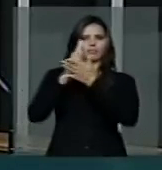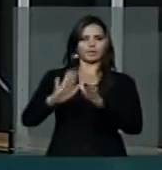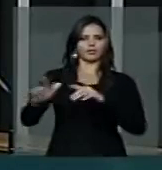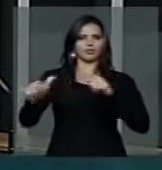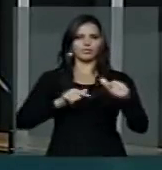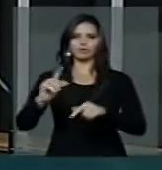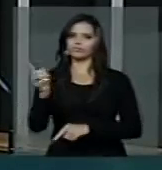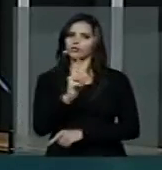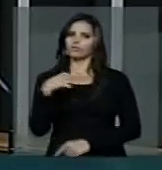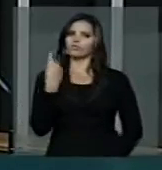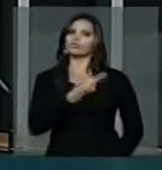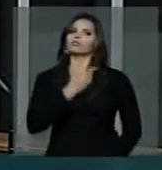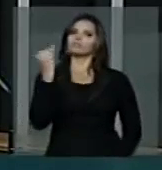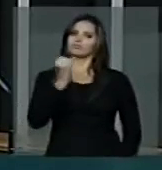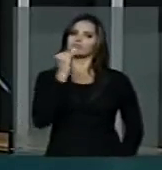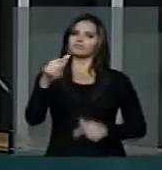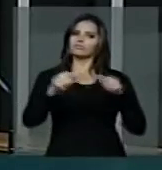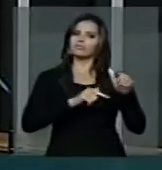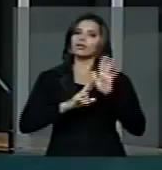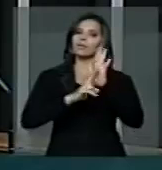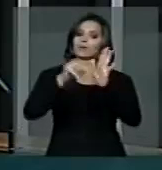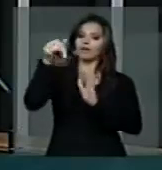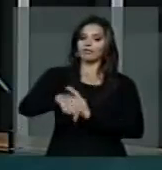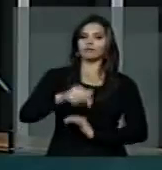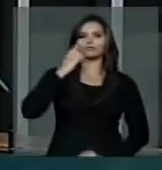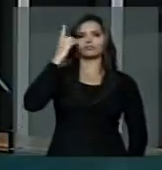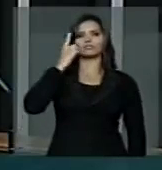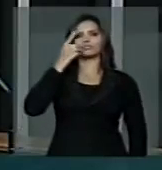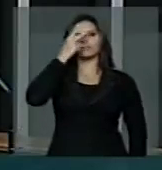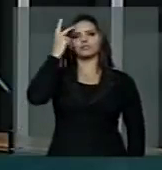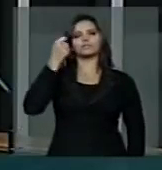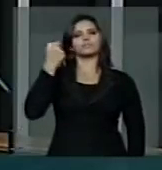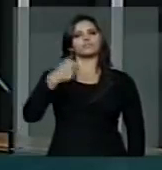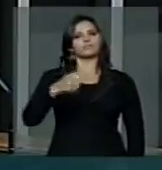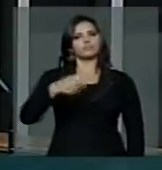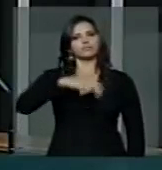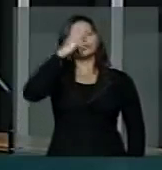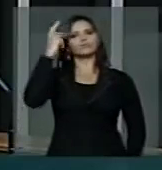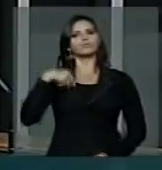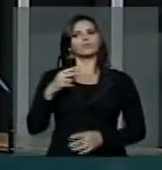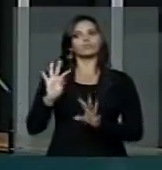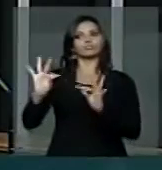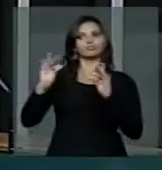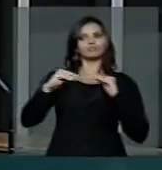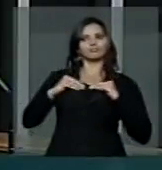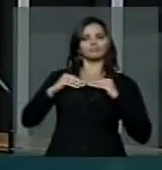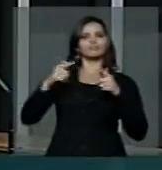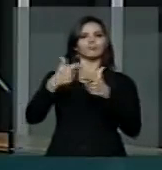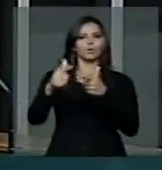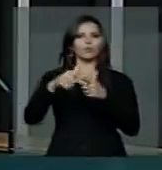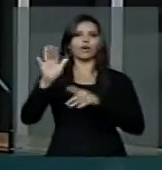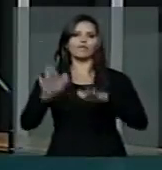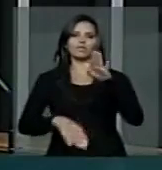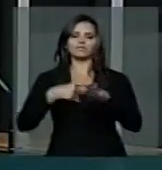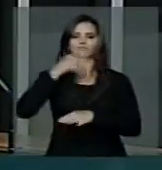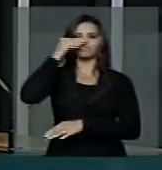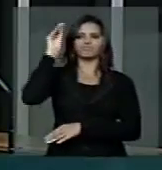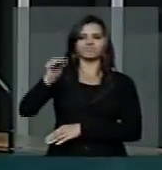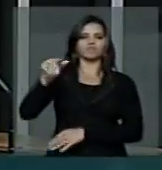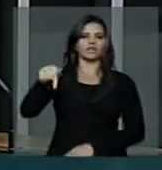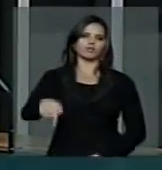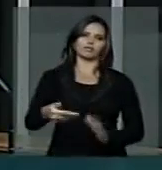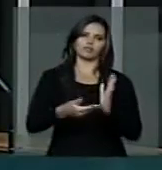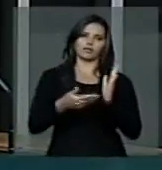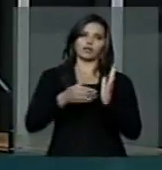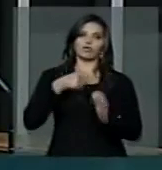que precisam de representação, que precisam de alguém que se ocupe dos seus problemas, que muitas vezes são ignorados nessa casa.